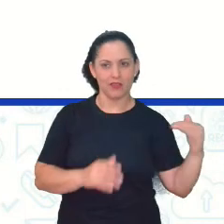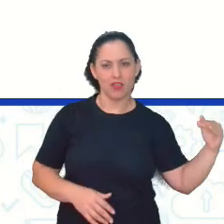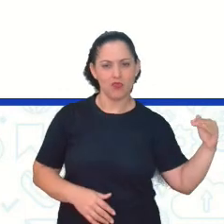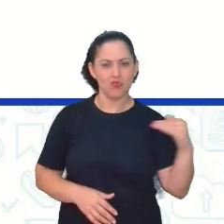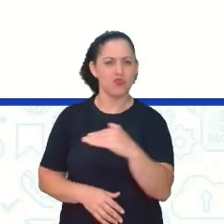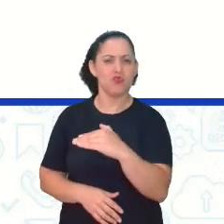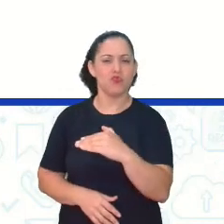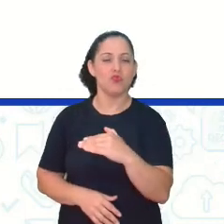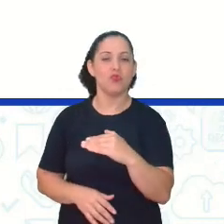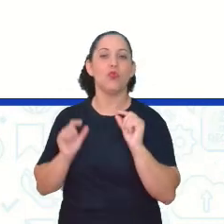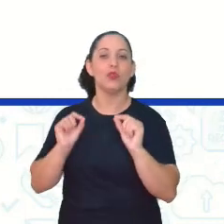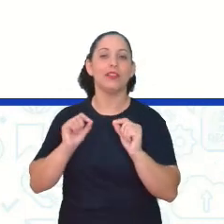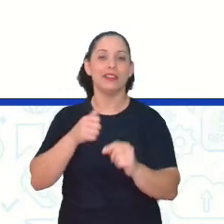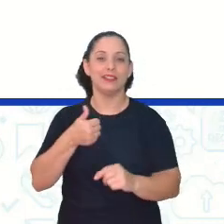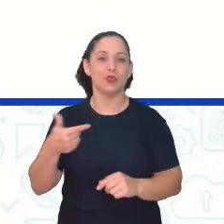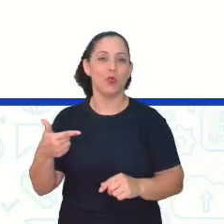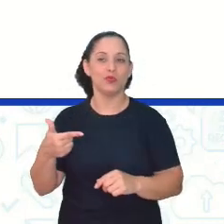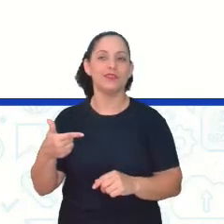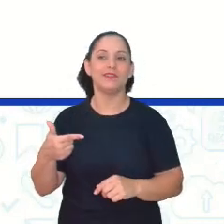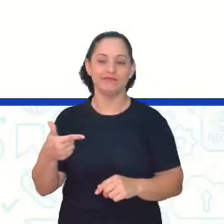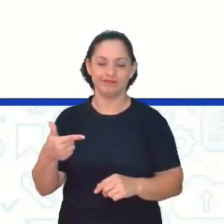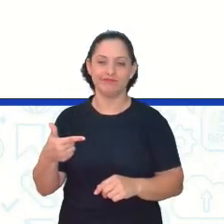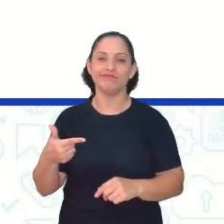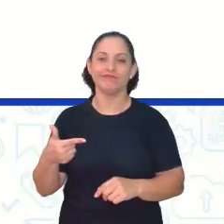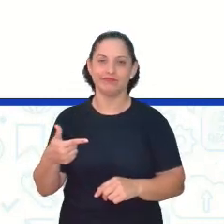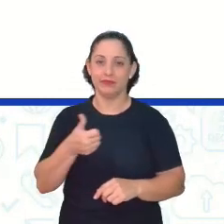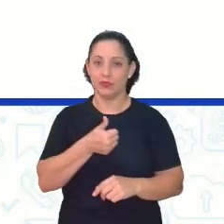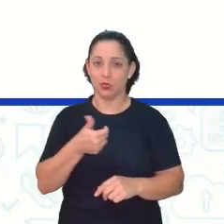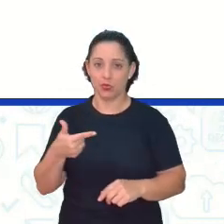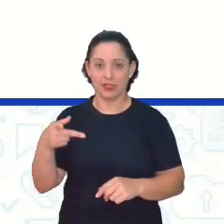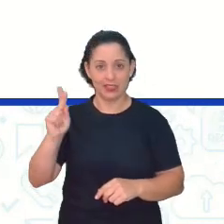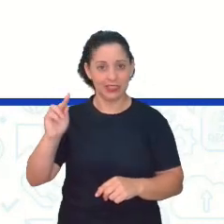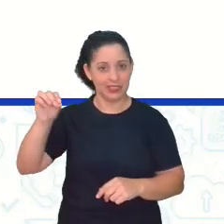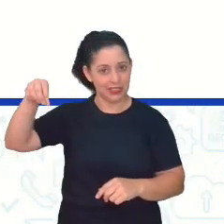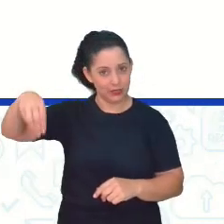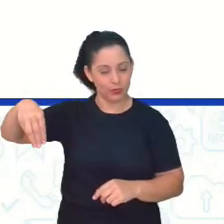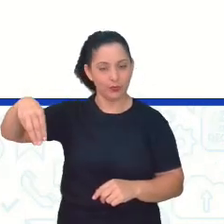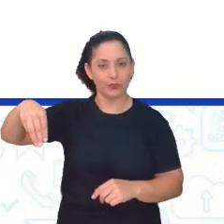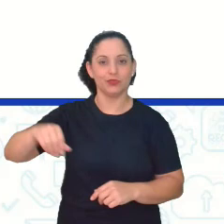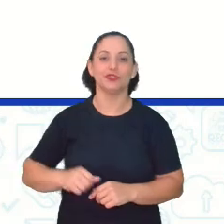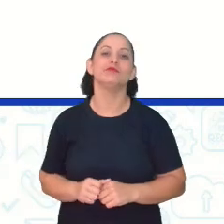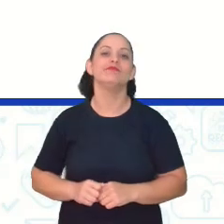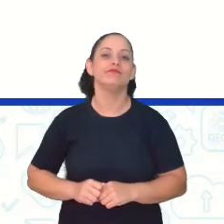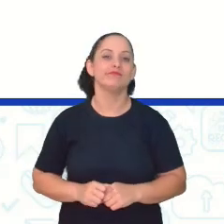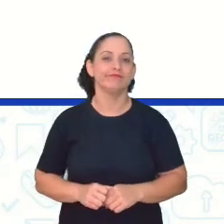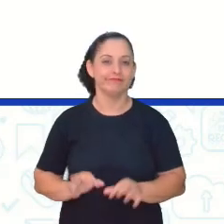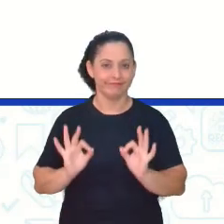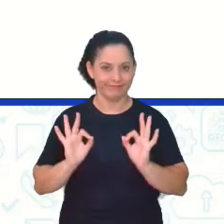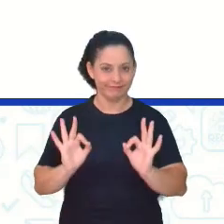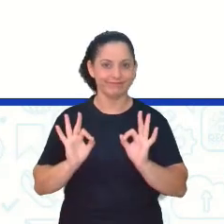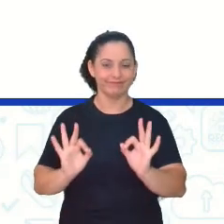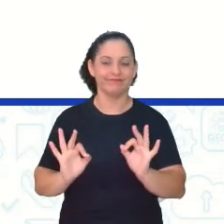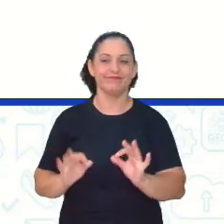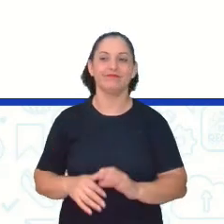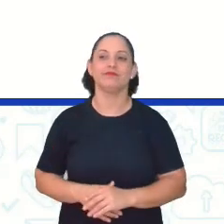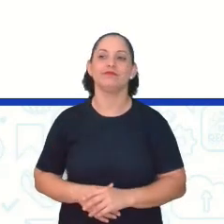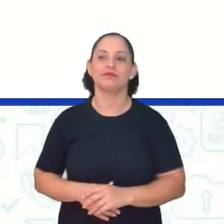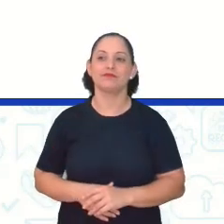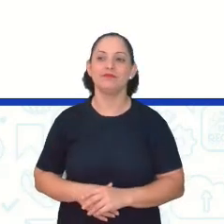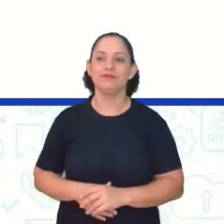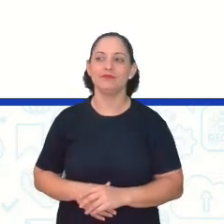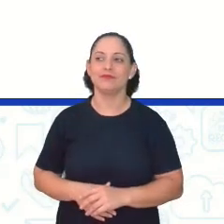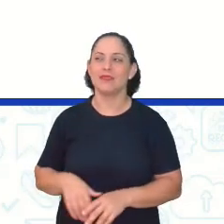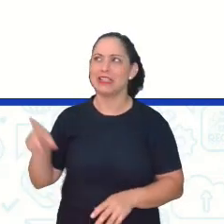percorrer aí 12, certo? 12 quilômetros. Belezinha? Acho que é uma moto isso aí, Pedro. É uma moto.